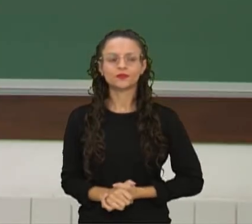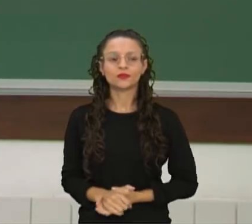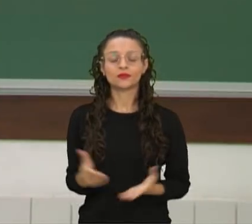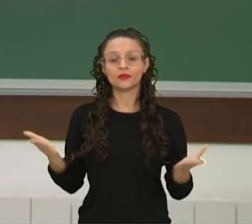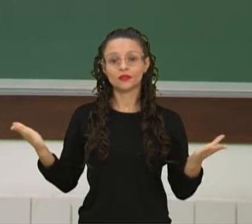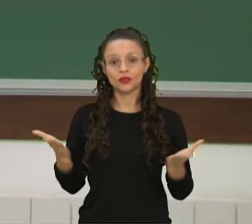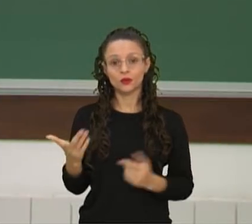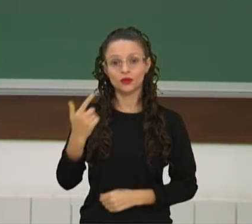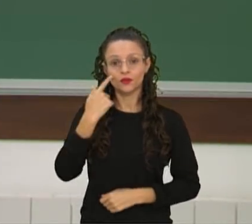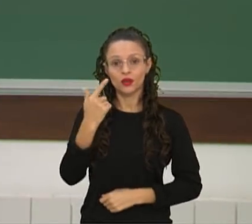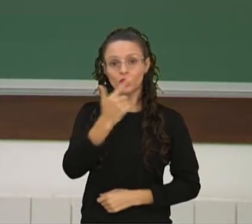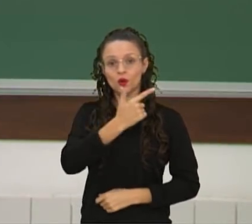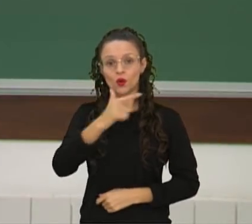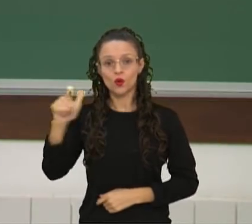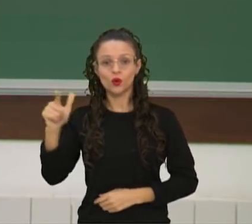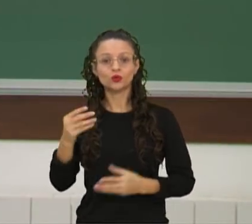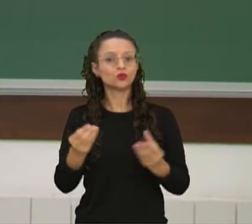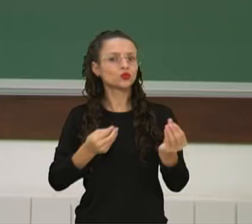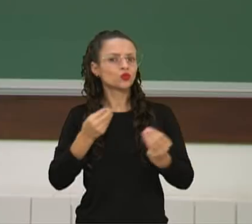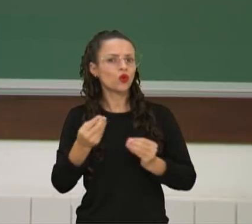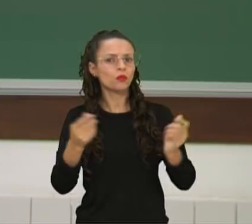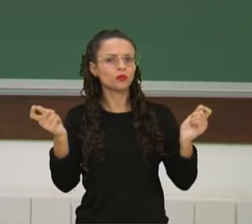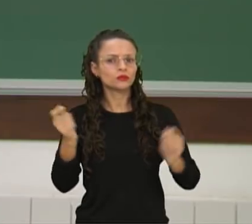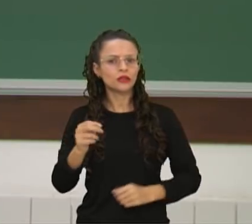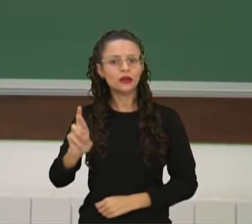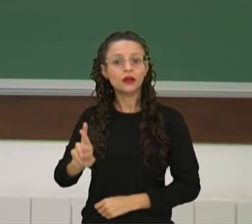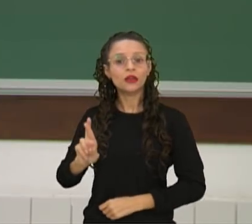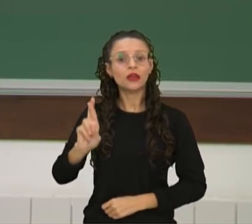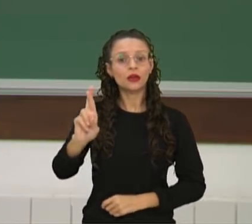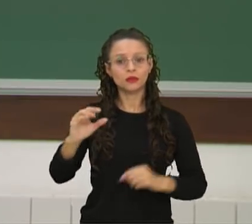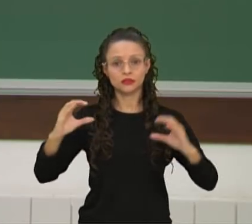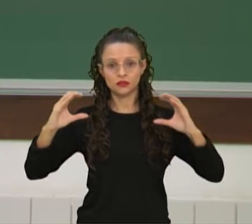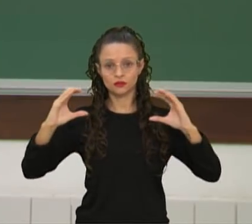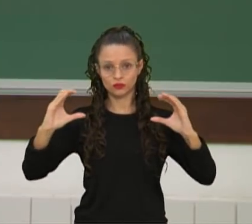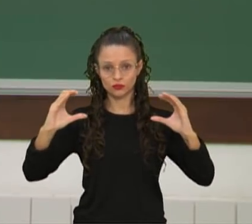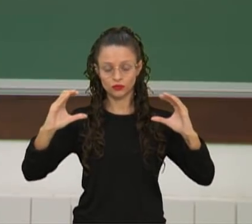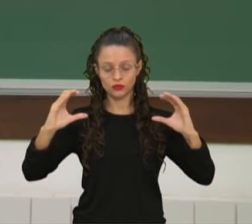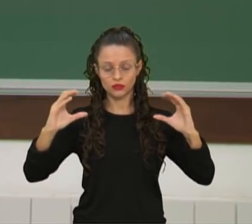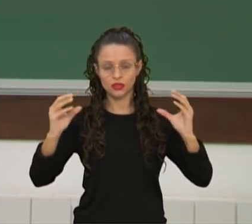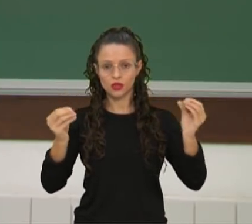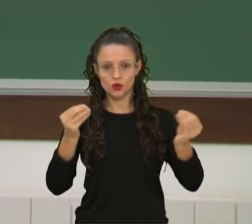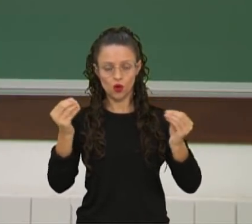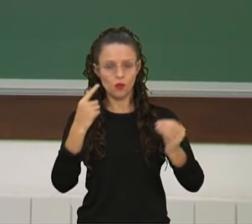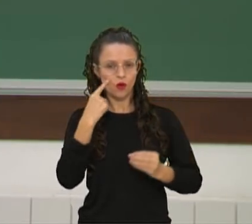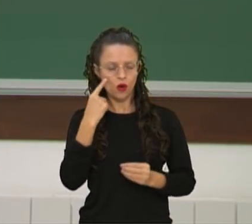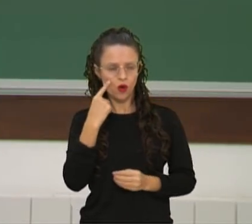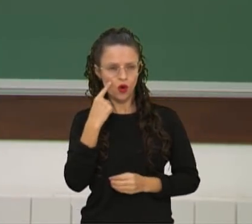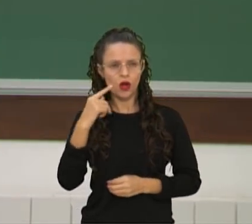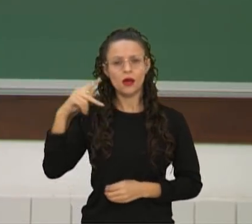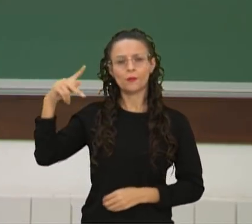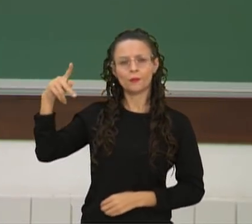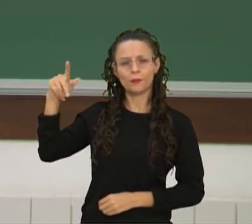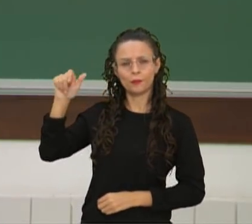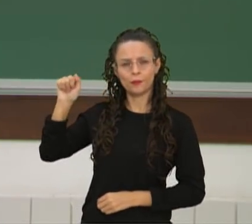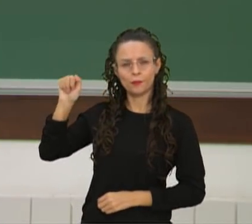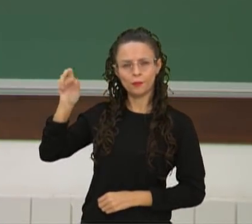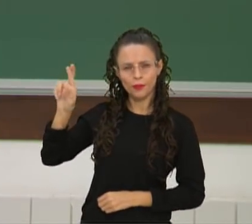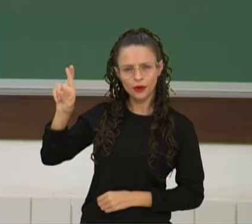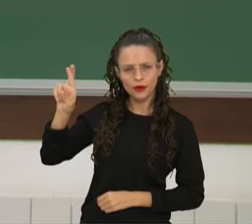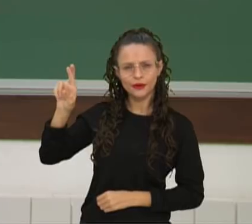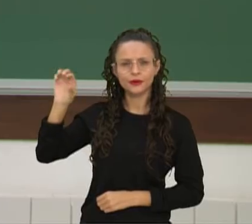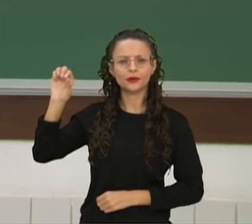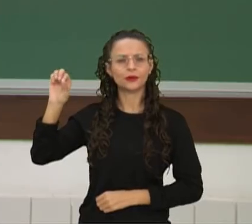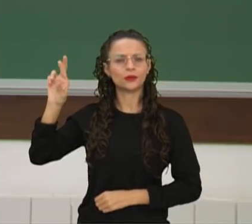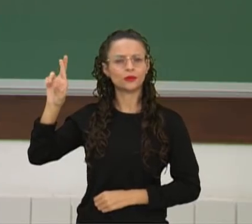uma outra forma de representar uma função, né? Que é através de pares ordenados. O que é um par ordenado, né?